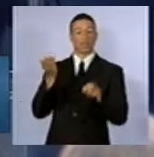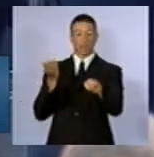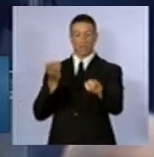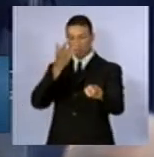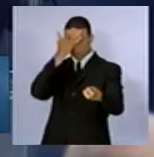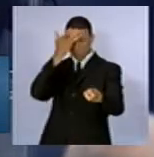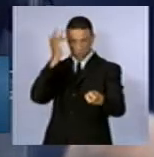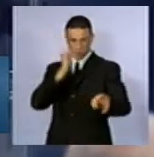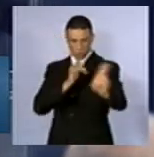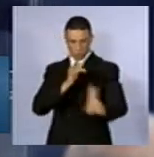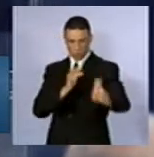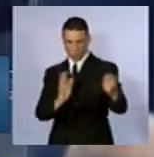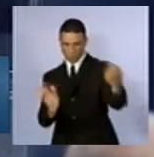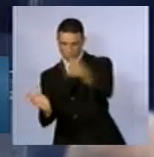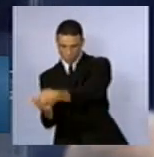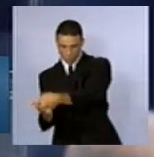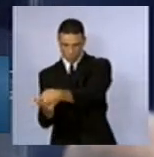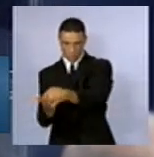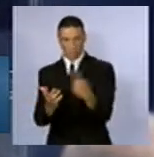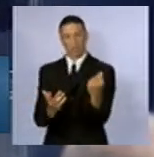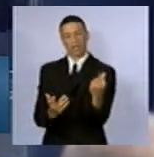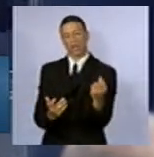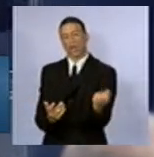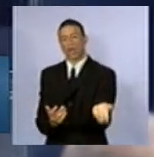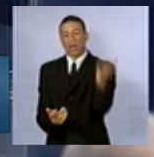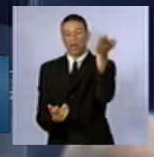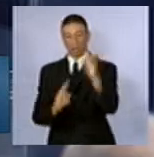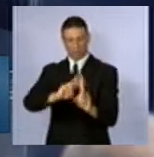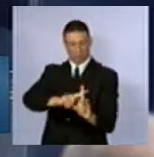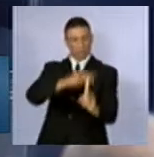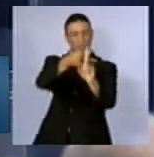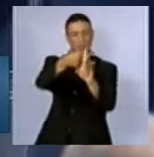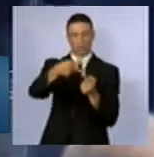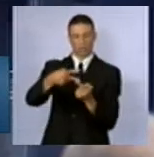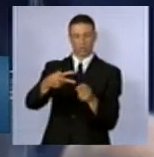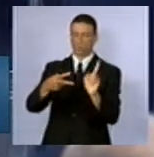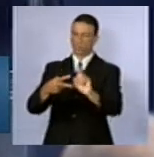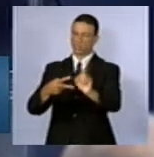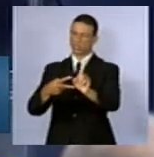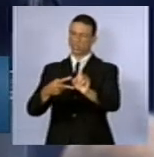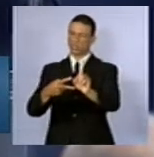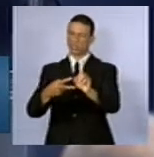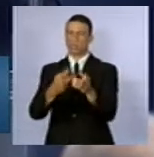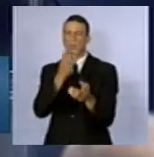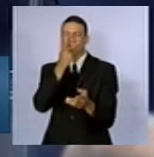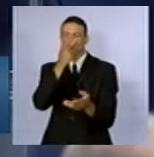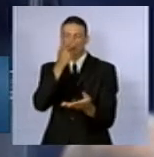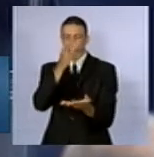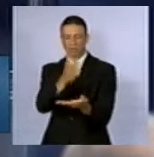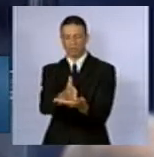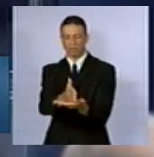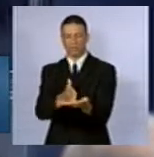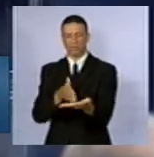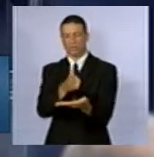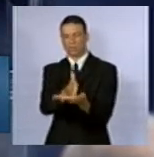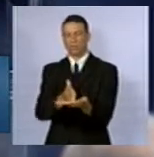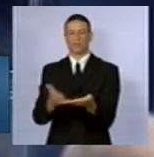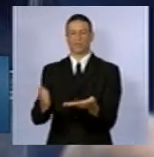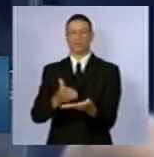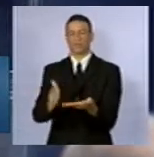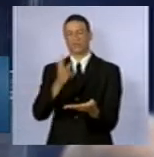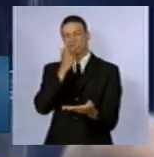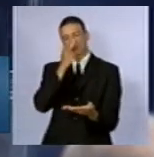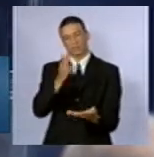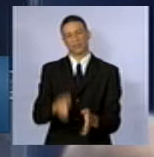consumidor final não é o dobro porque na lá no da tarifa do Consumidor Esse daí é um pedaço o custo da transmissão Tá